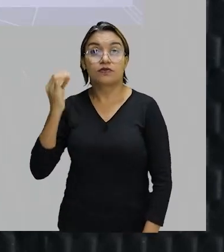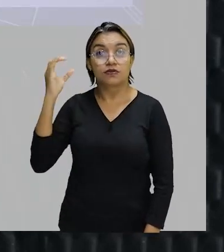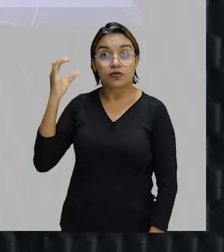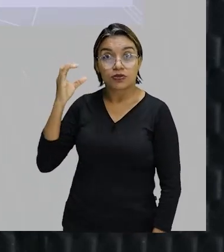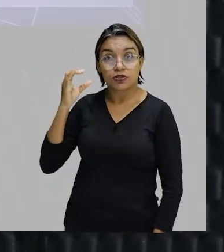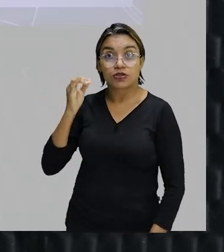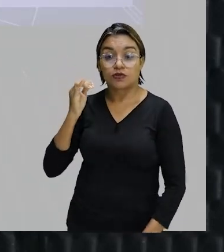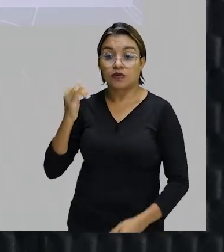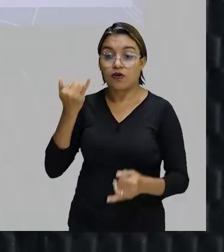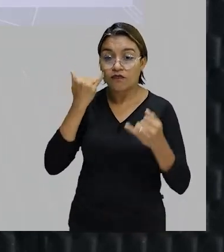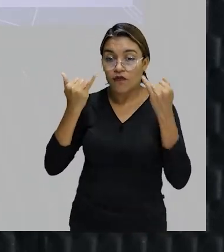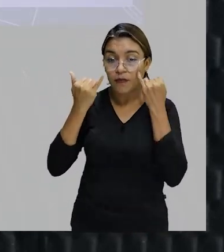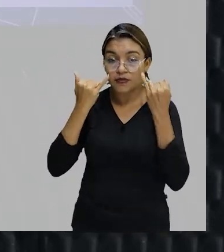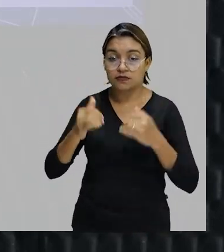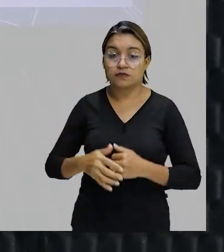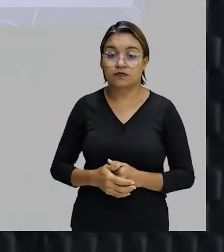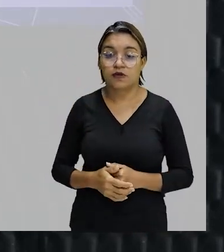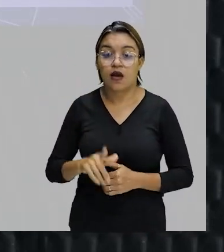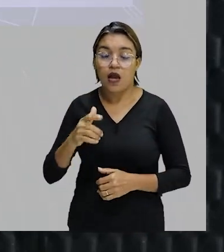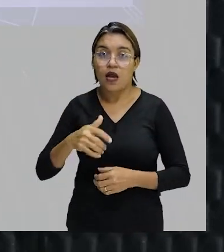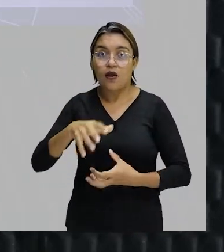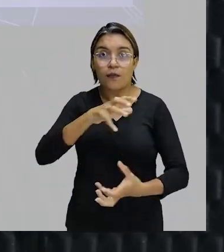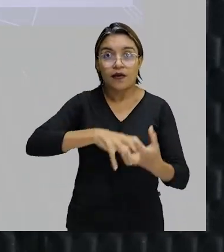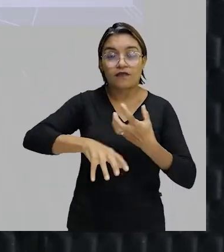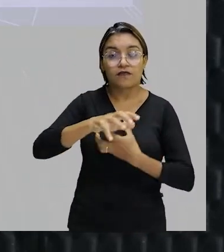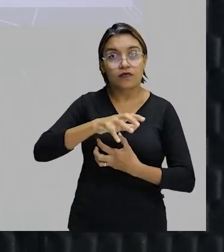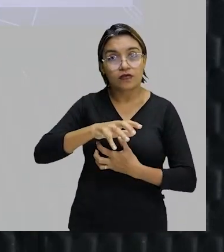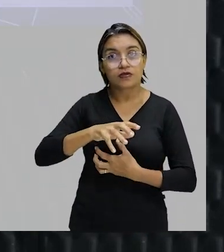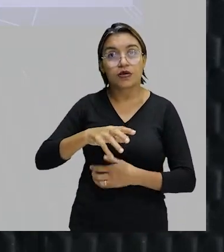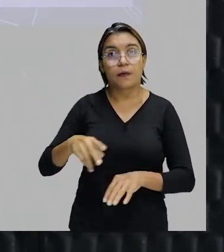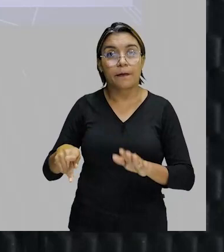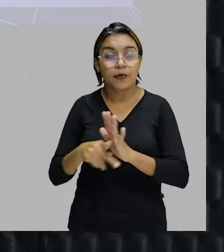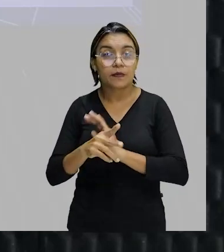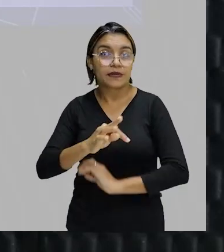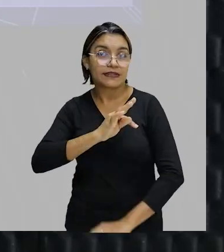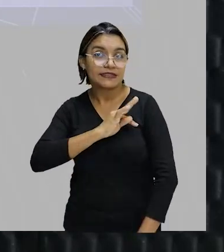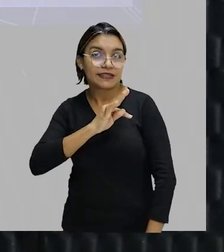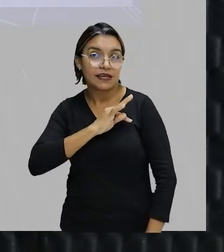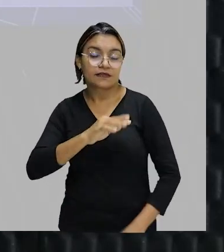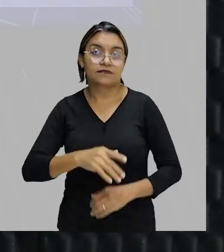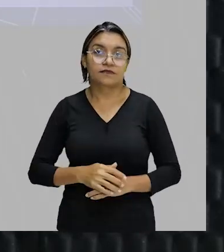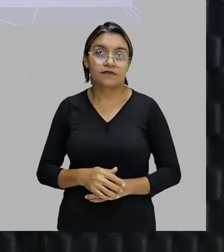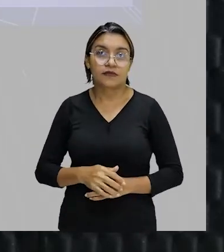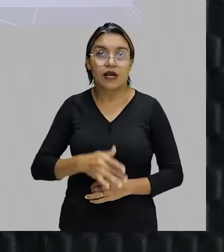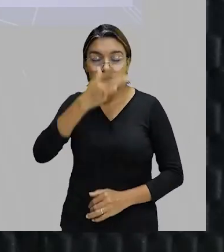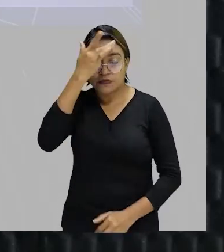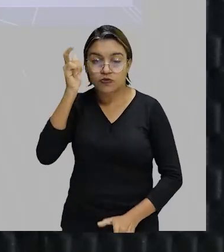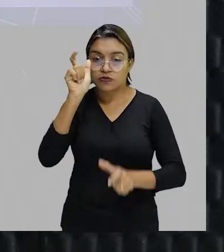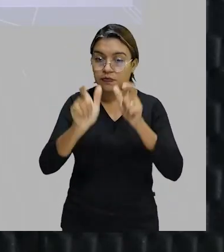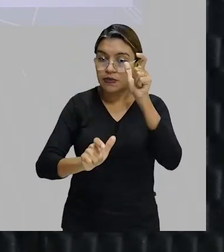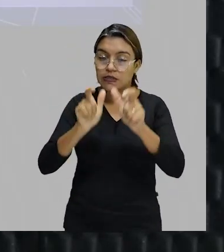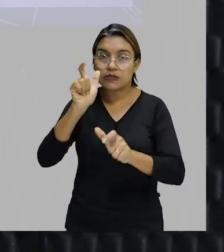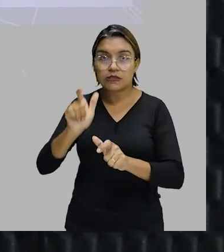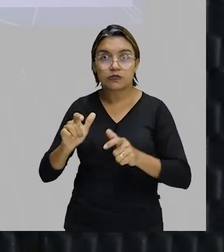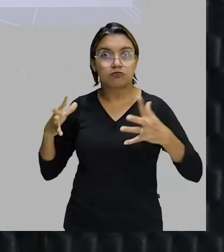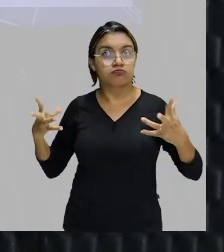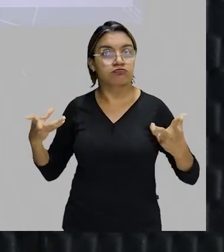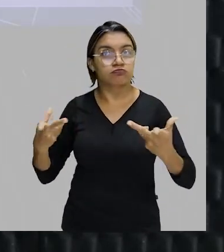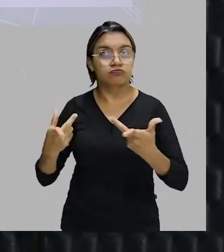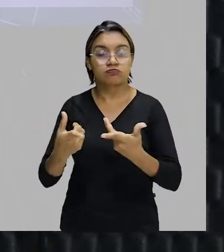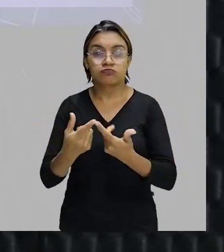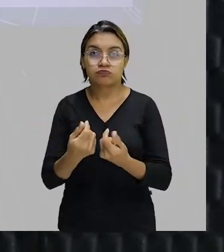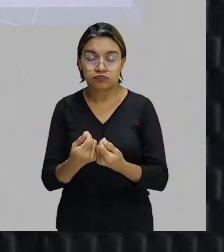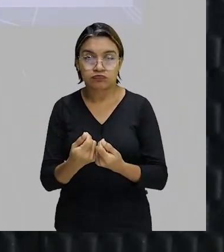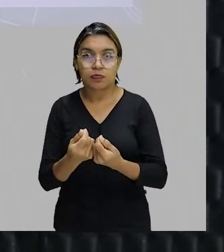técnico-científico-informacional. Por quê, Marcos? É uma revolução da técnica, ou seja, as pessoas precisam estar cada vez mais qualificadas para